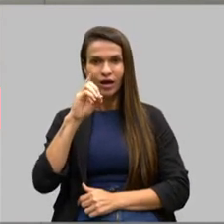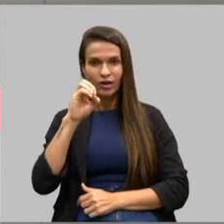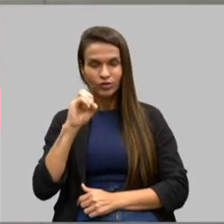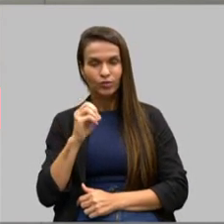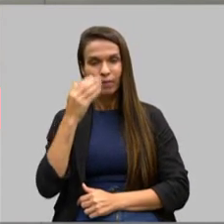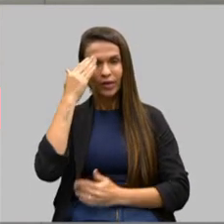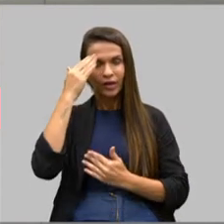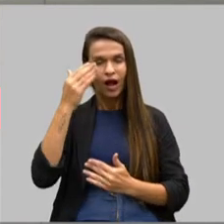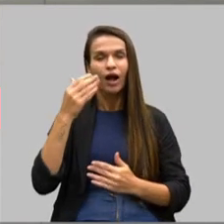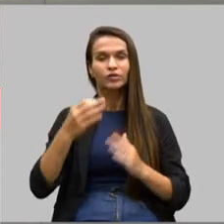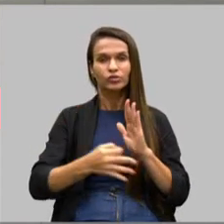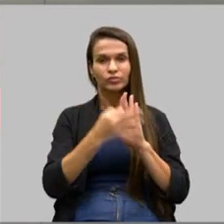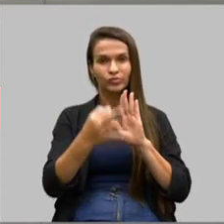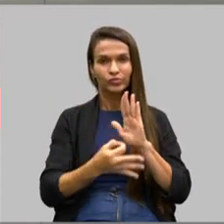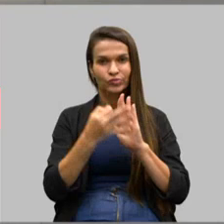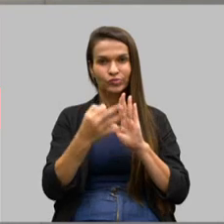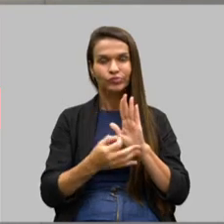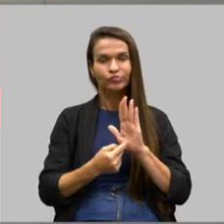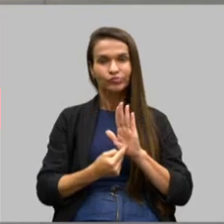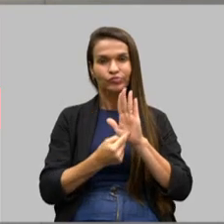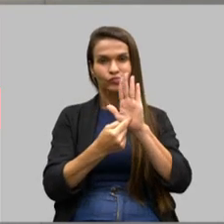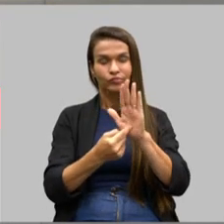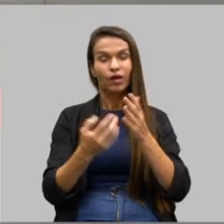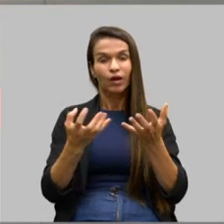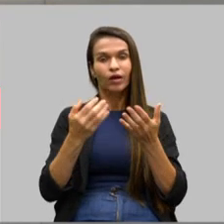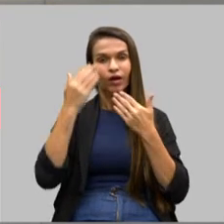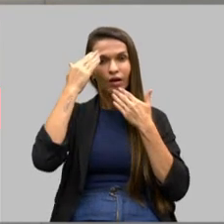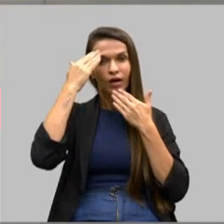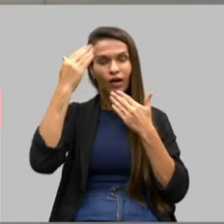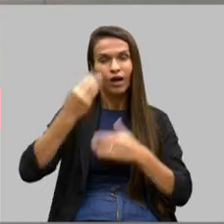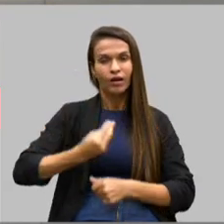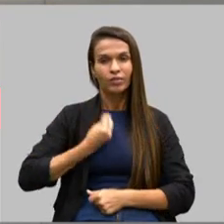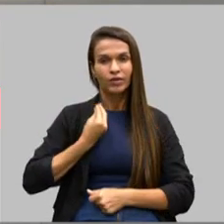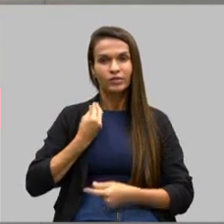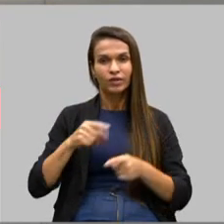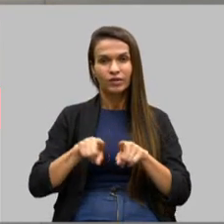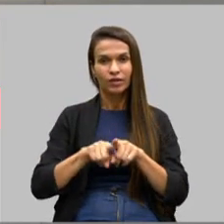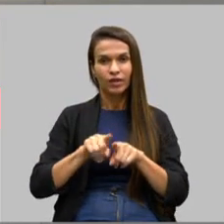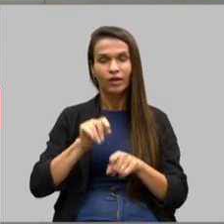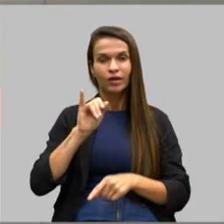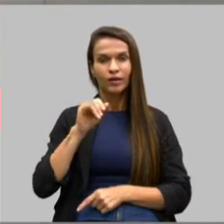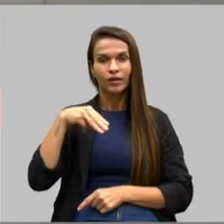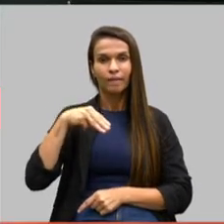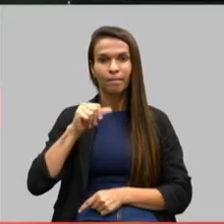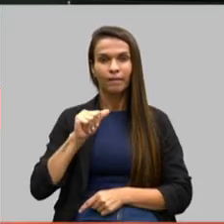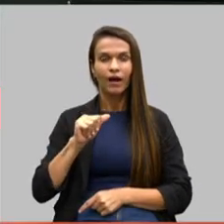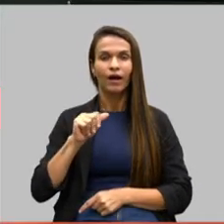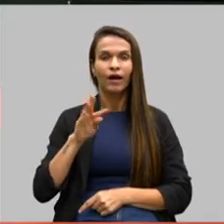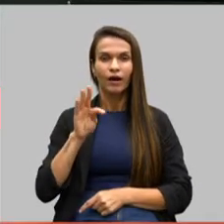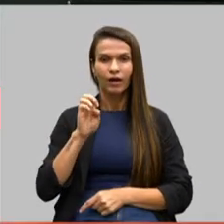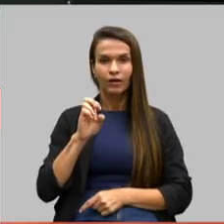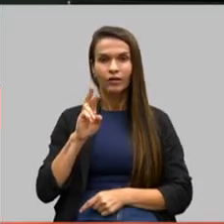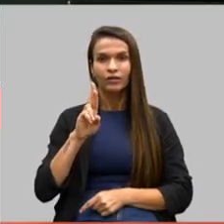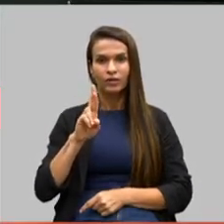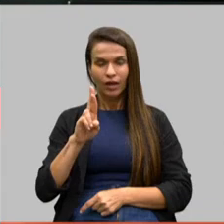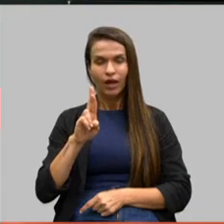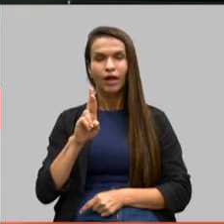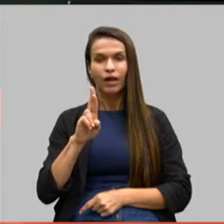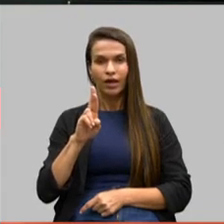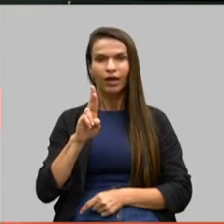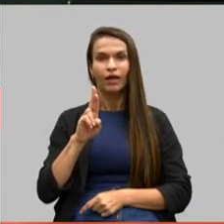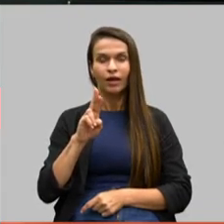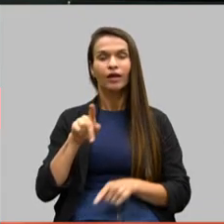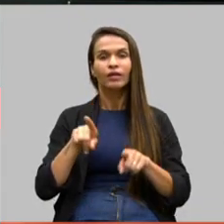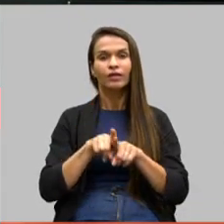comentários, por sua exposição. Quero aqui agradecer a presença também da Emater, né, o Vitório, aqui da Emater. Também